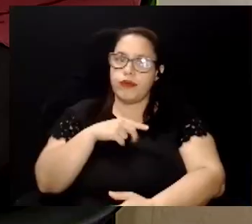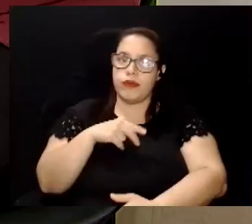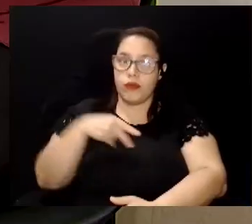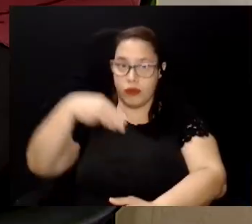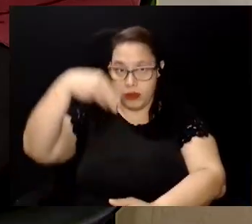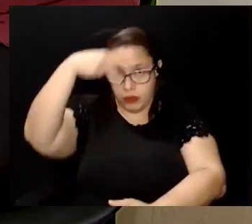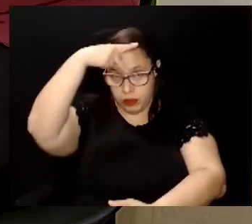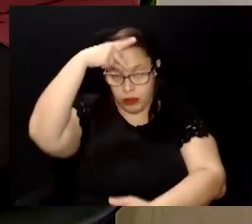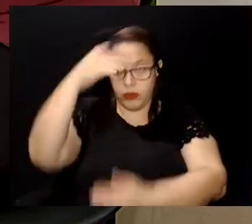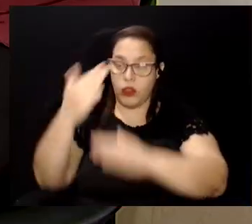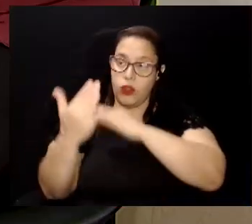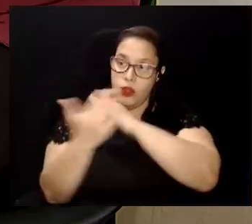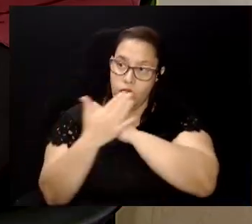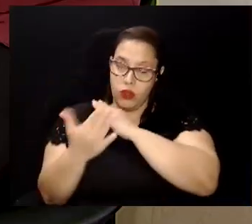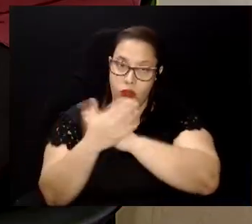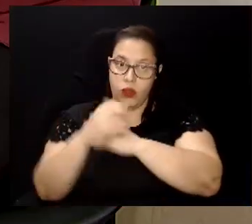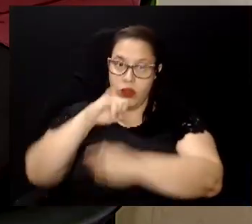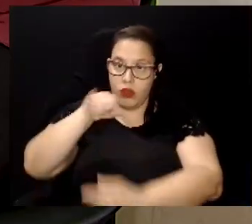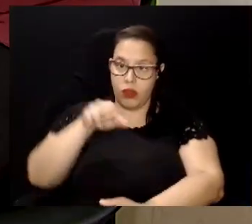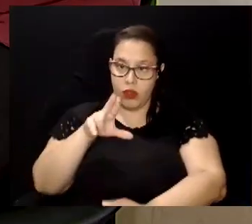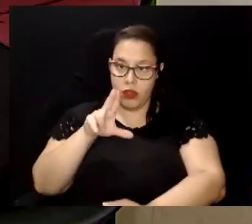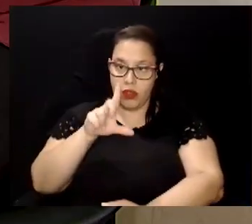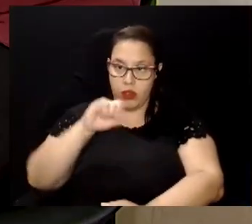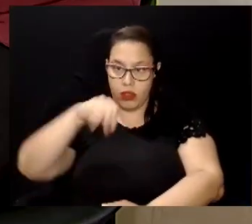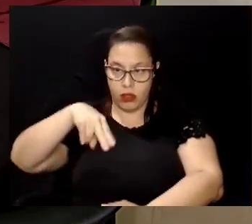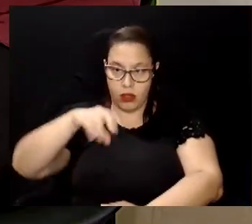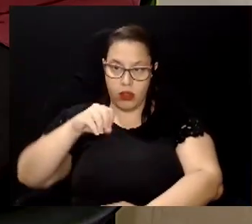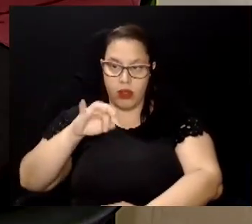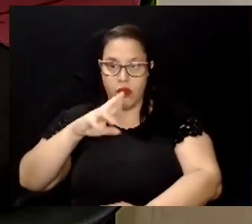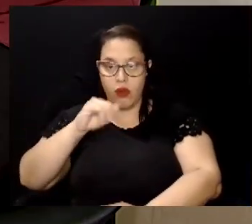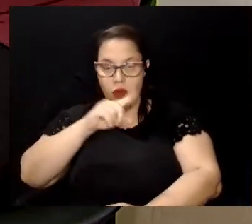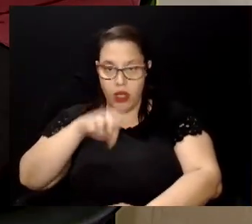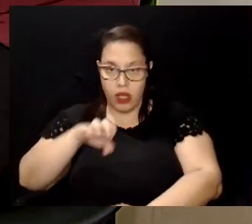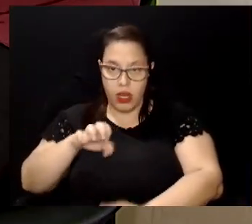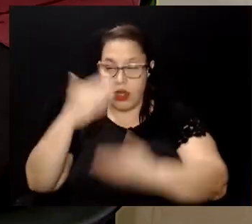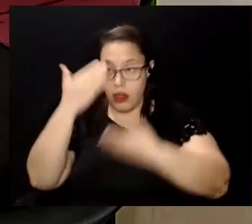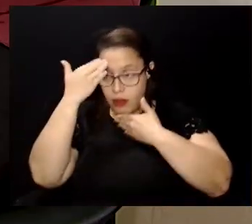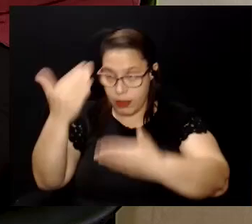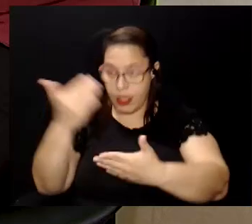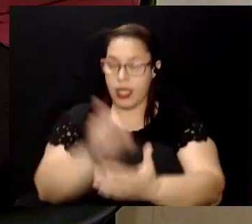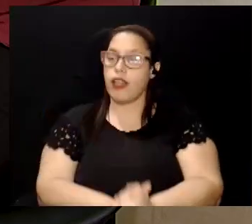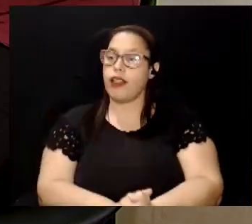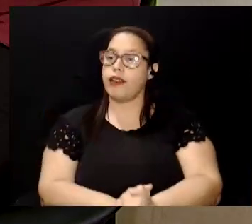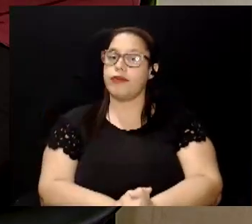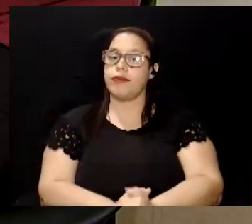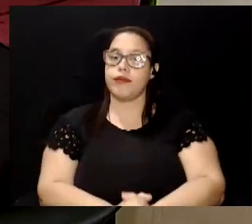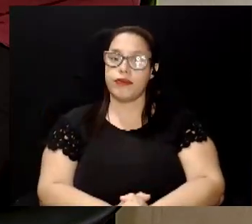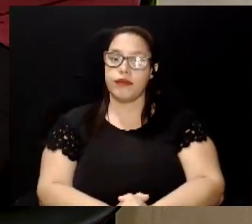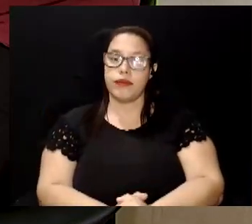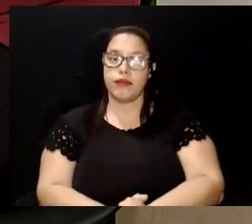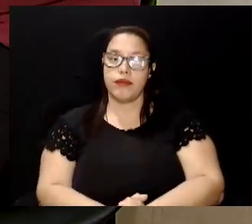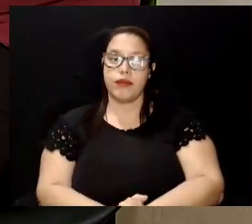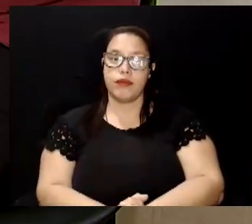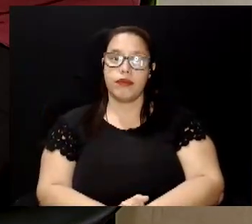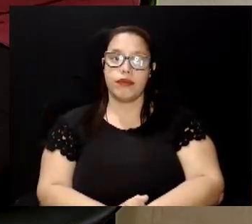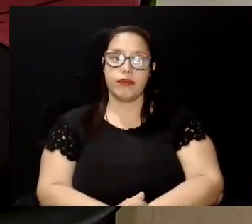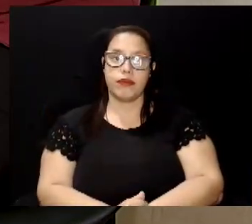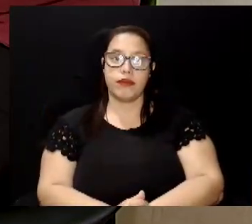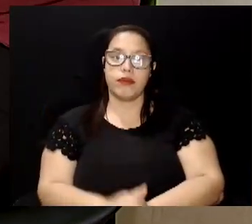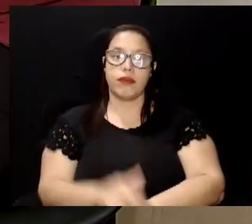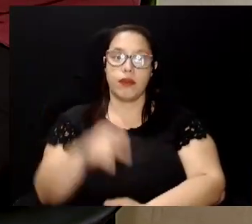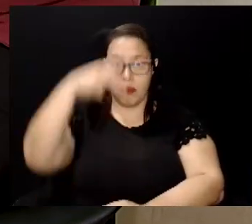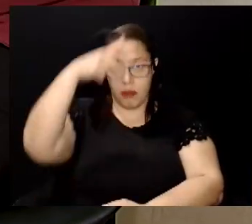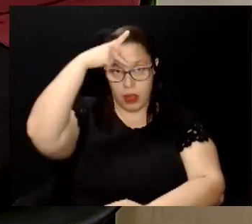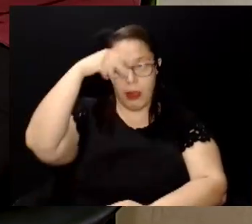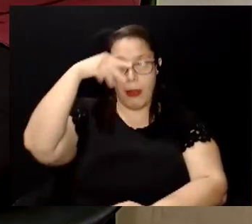que é o Juliano Ferrarese, um beijo, obrigada. A gente tem esse padrinho que ele vem aqui, ele